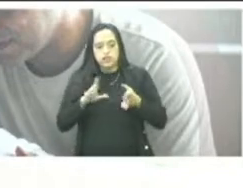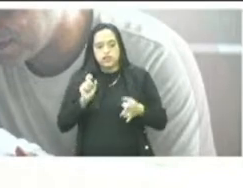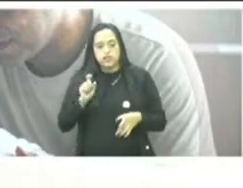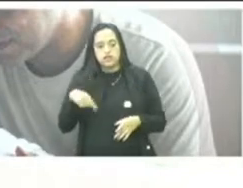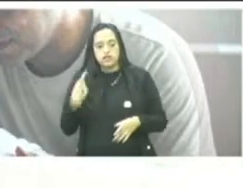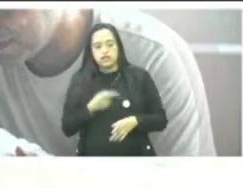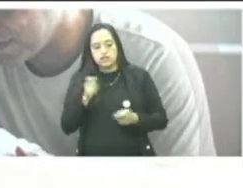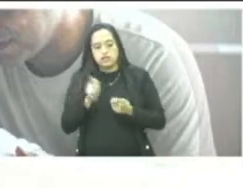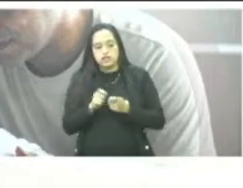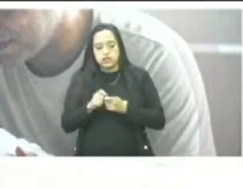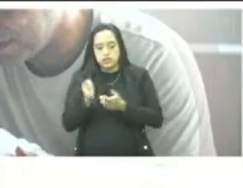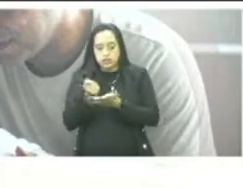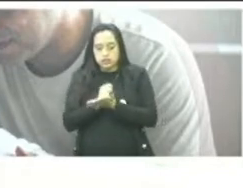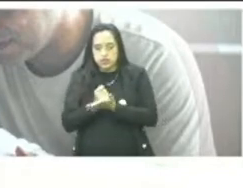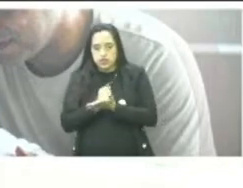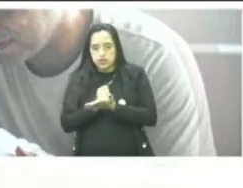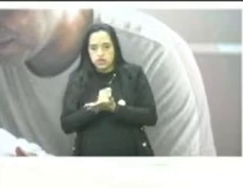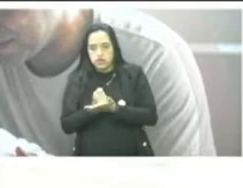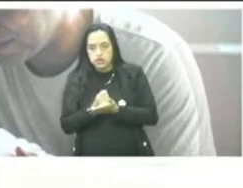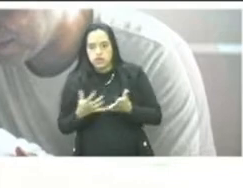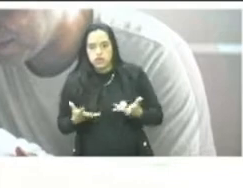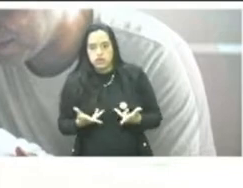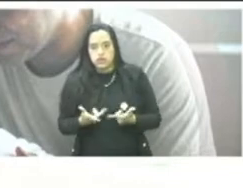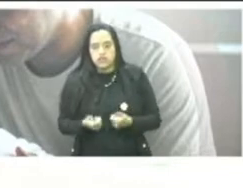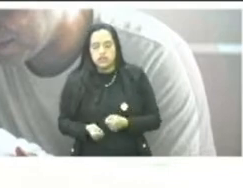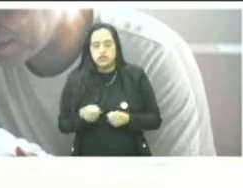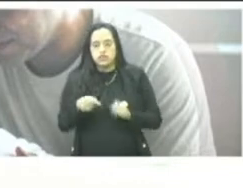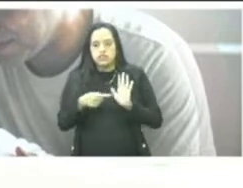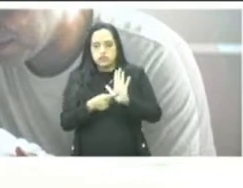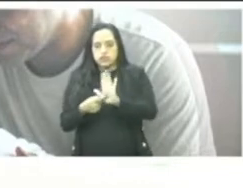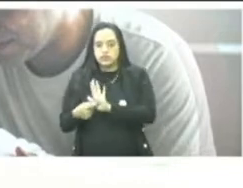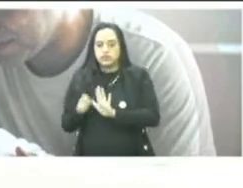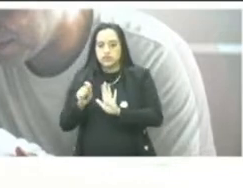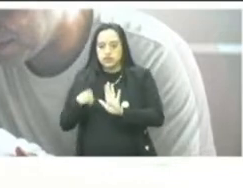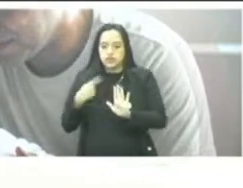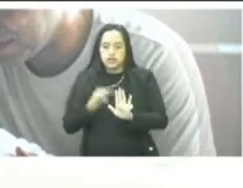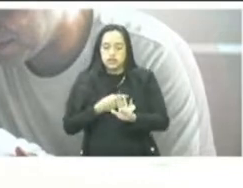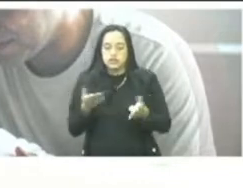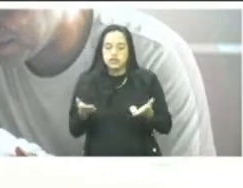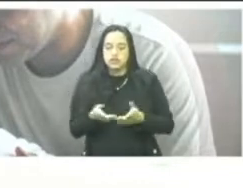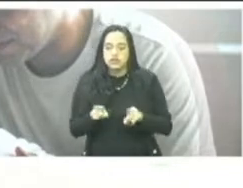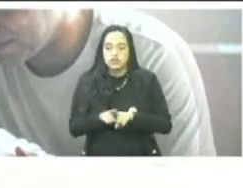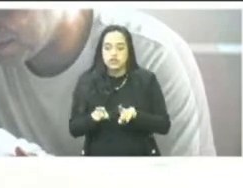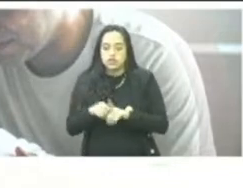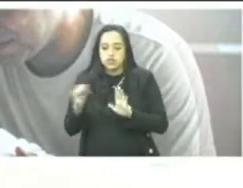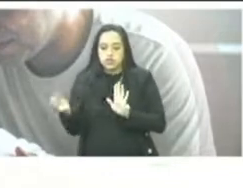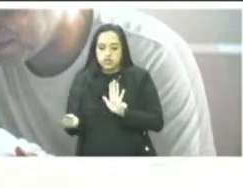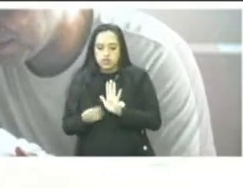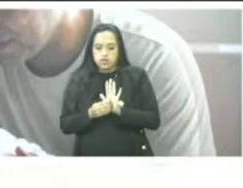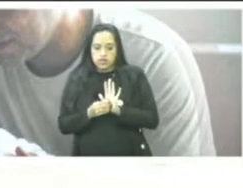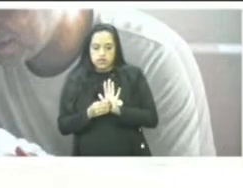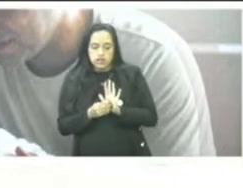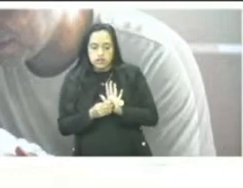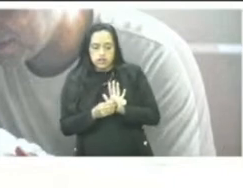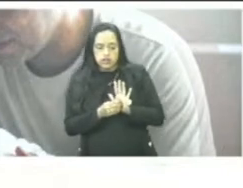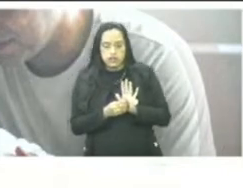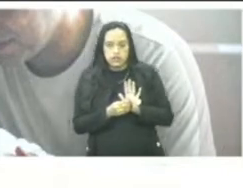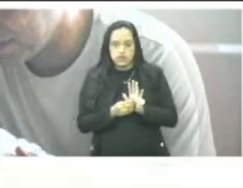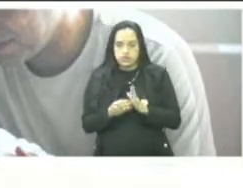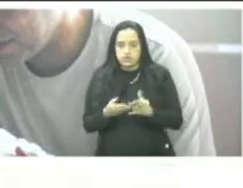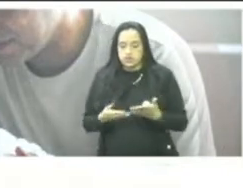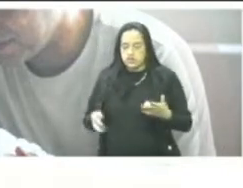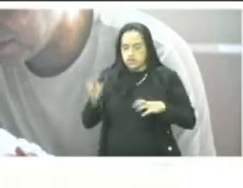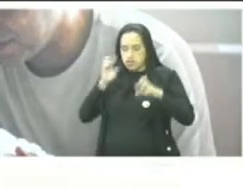também um monitoramento e uma qualificação dos indicadores que hoje também estão incluídos, né, nessa avaliação